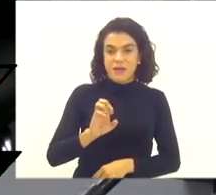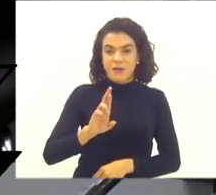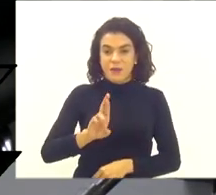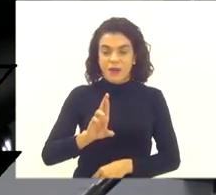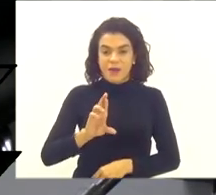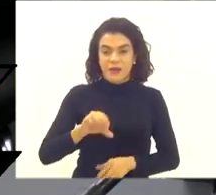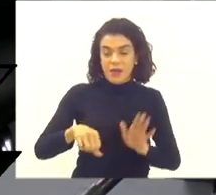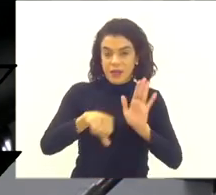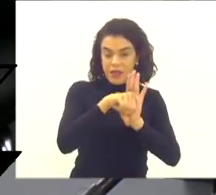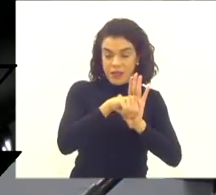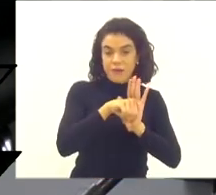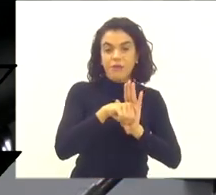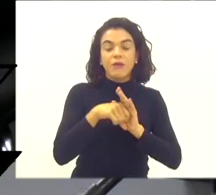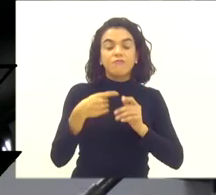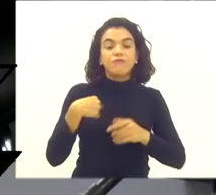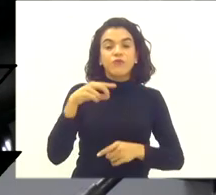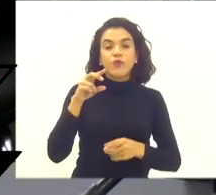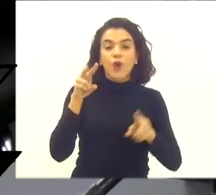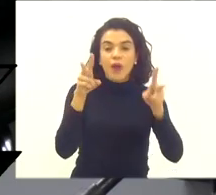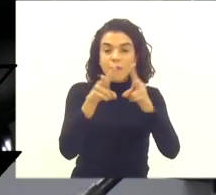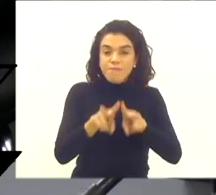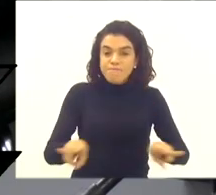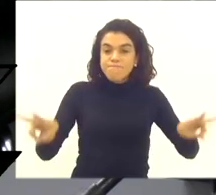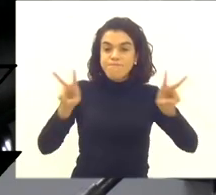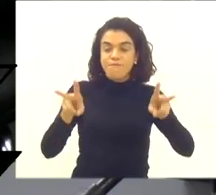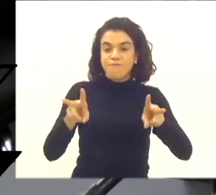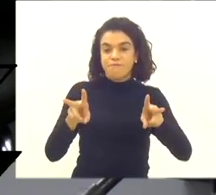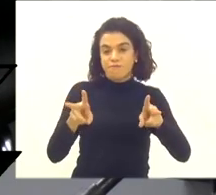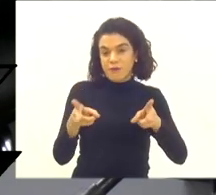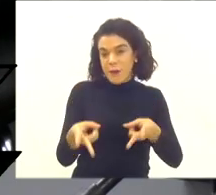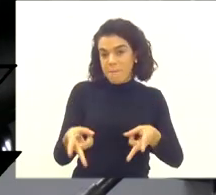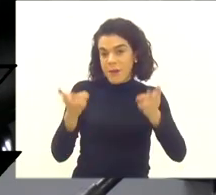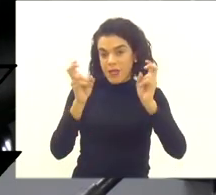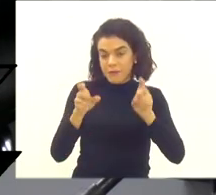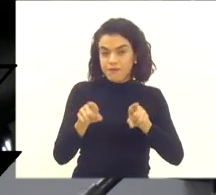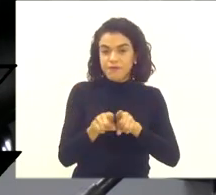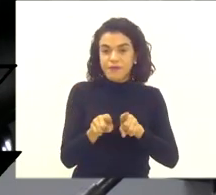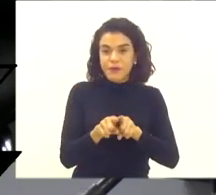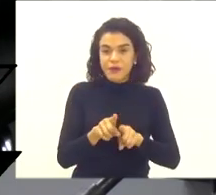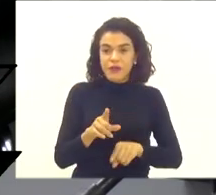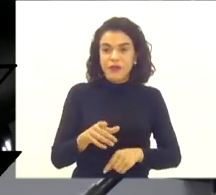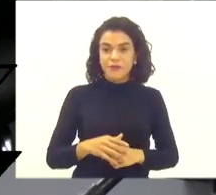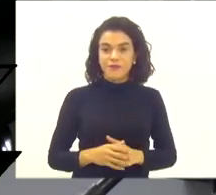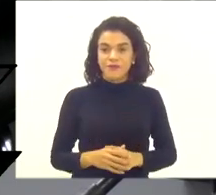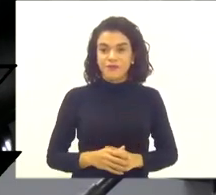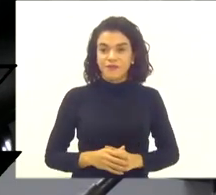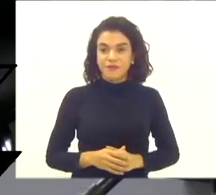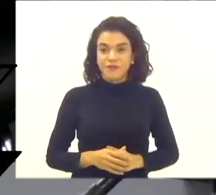violência contra mulher numa visão mais Ampla e eu acho que já passaram por aqui